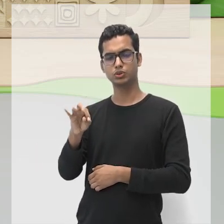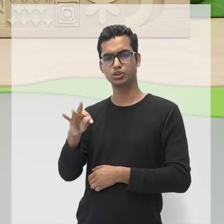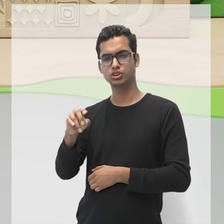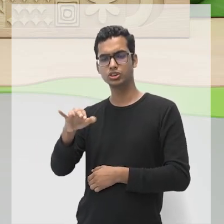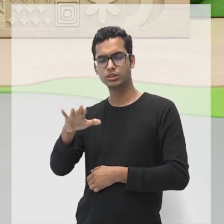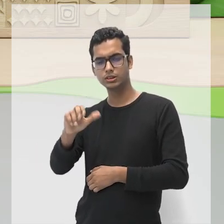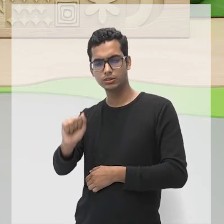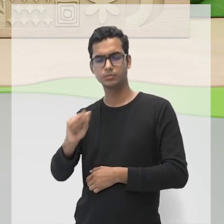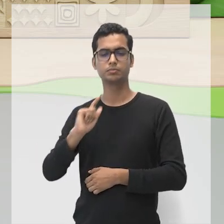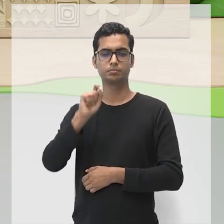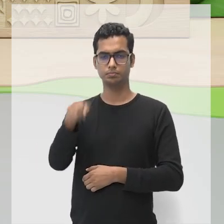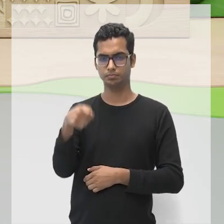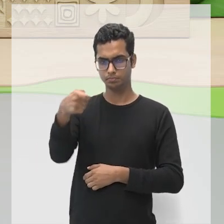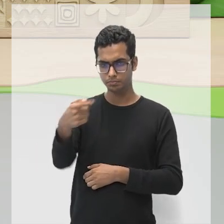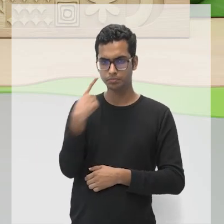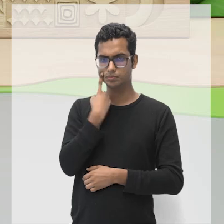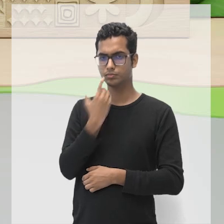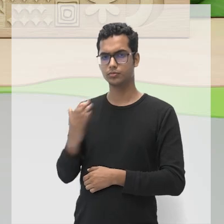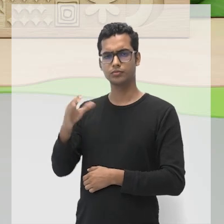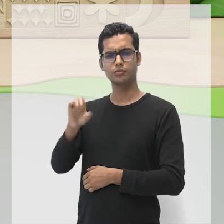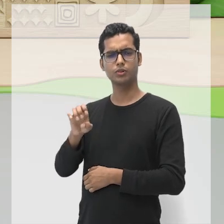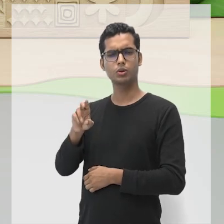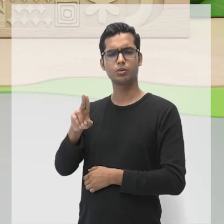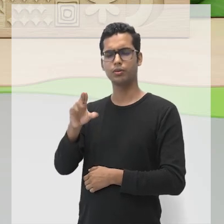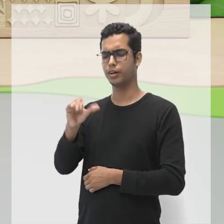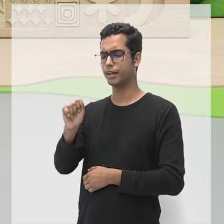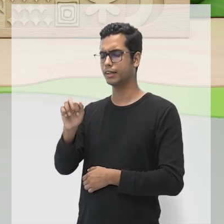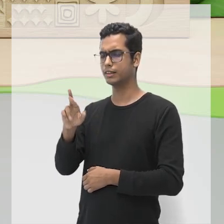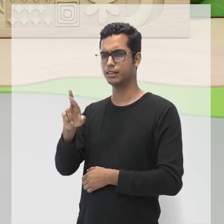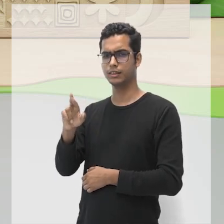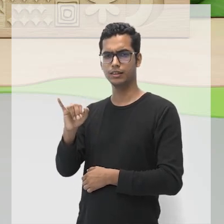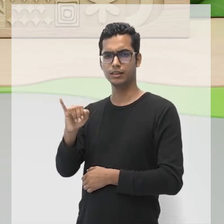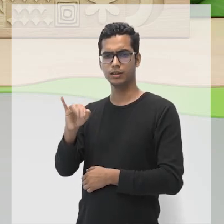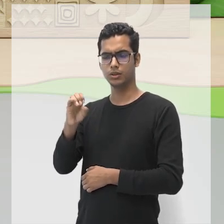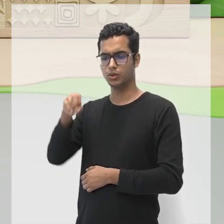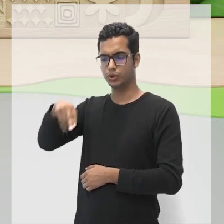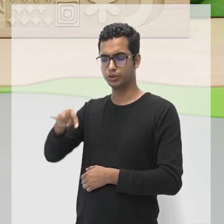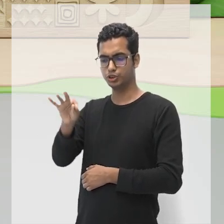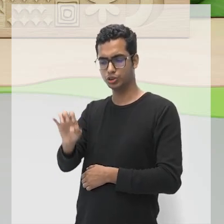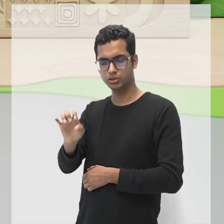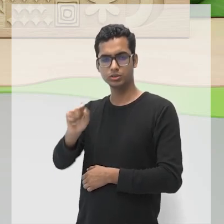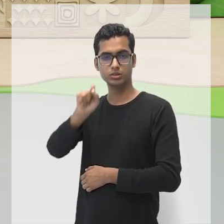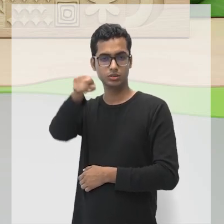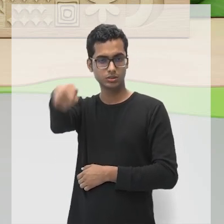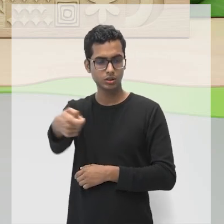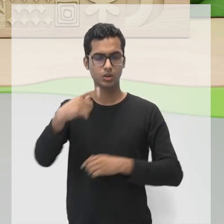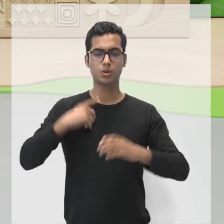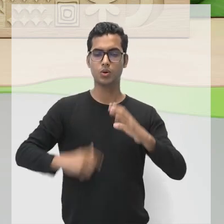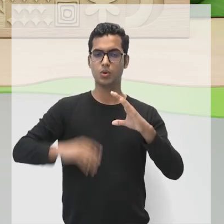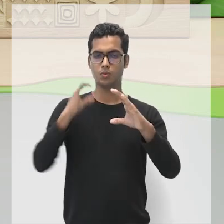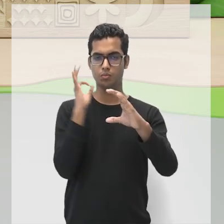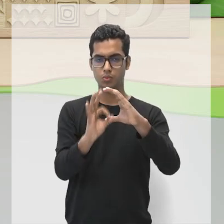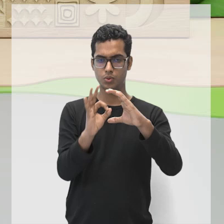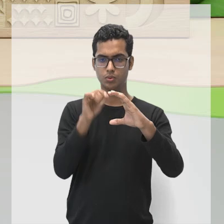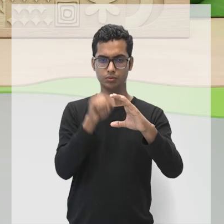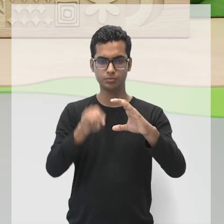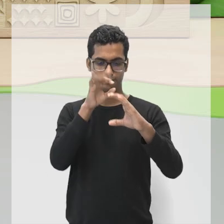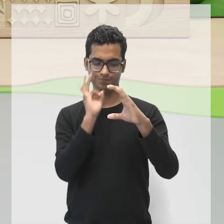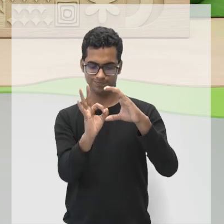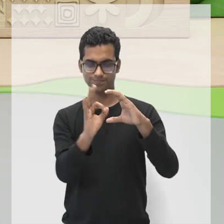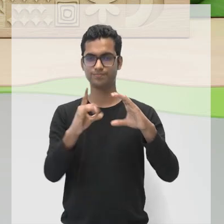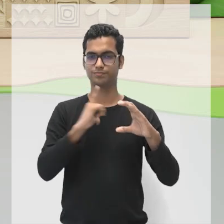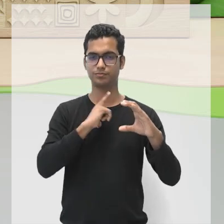professora? A célula eucariótica é um tipo de célula que apresenta um núcleo bem definido,